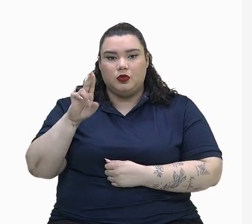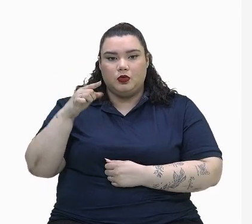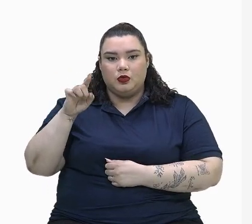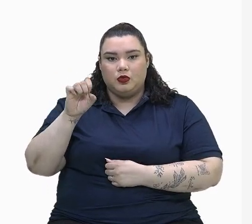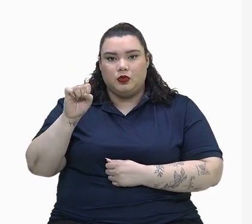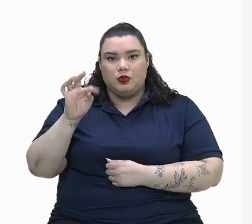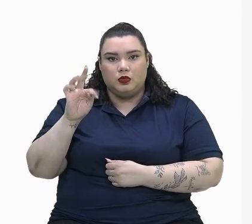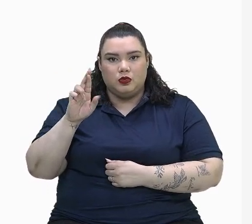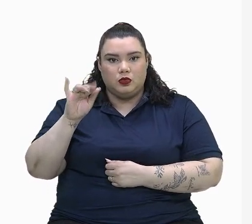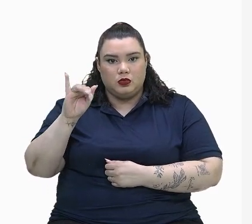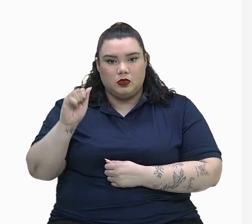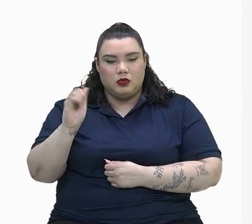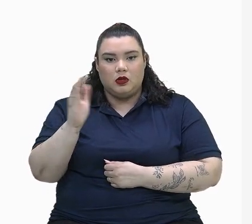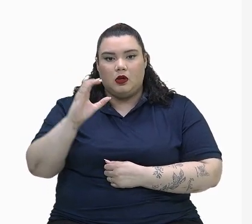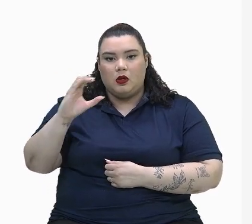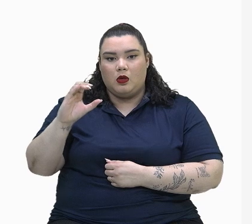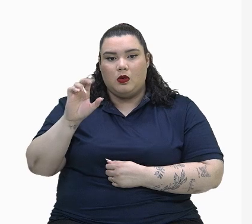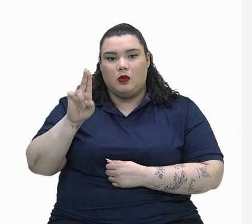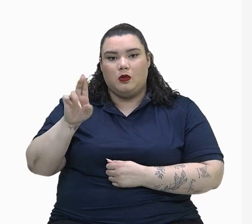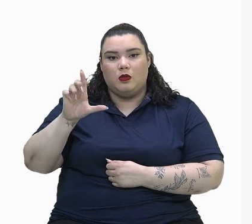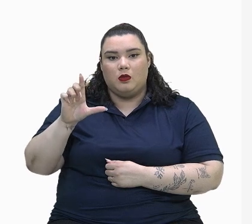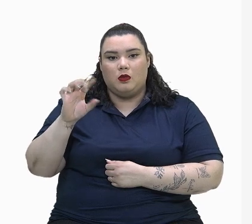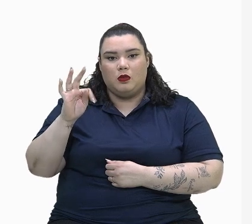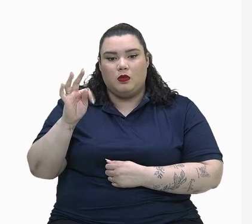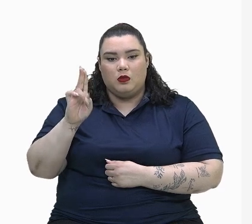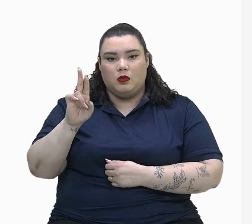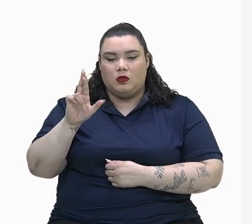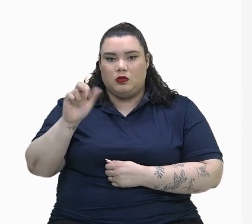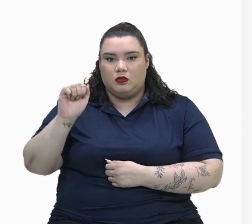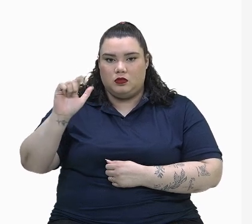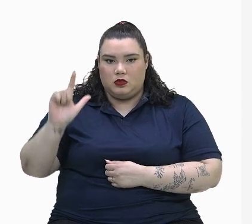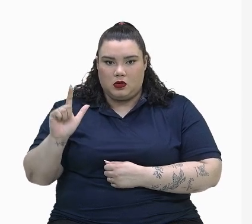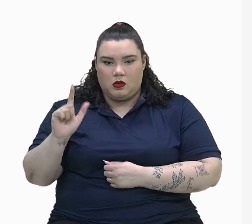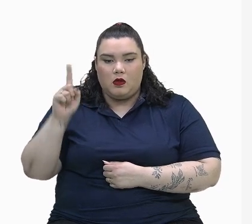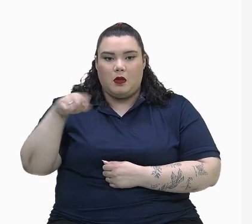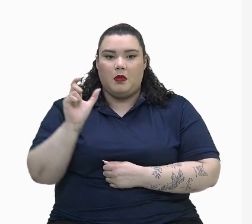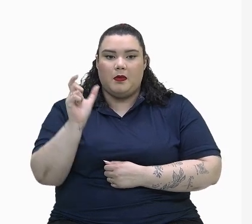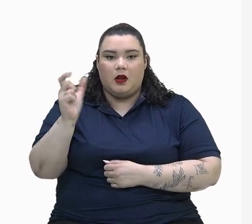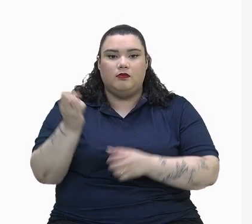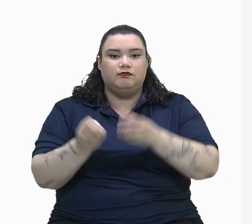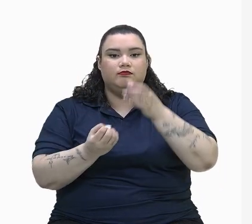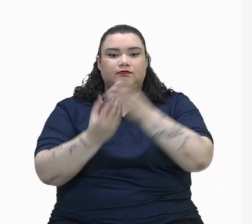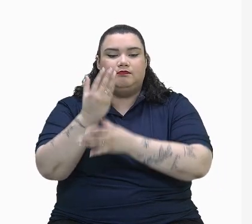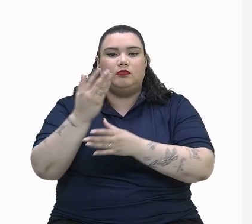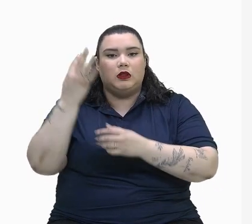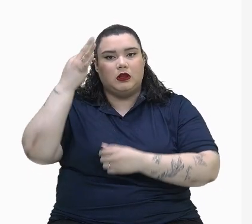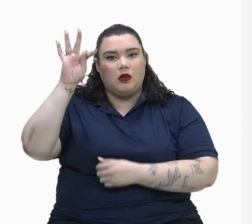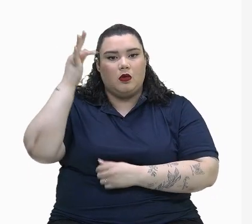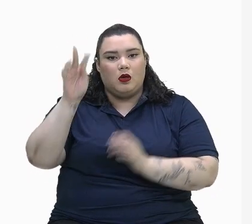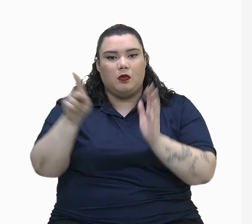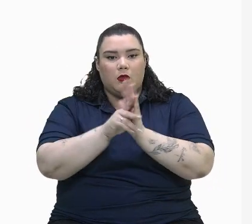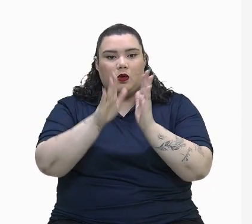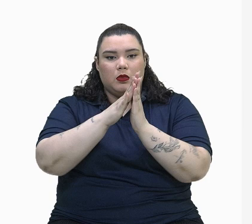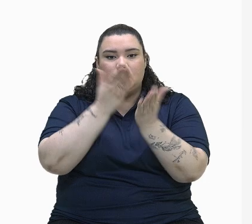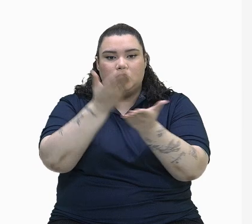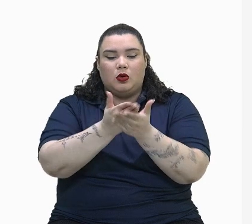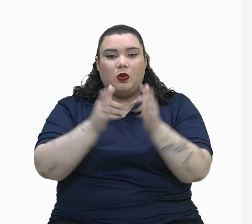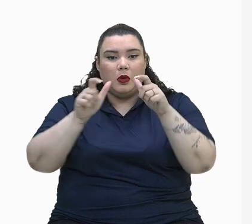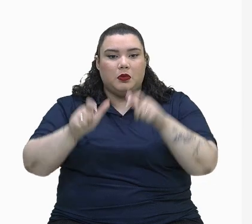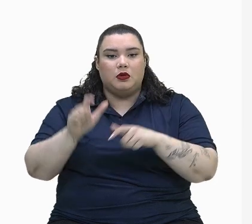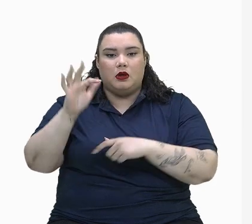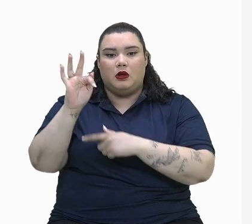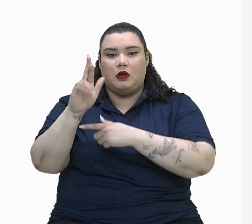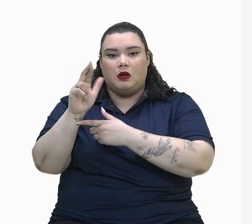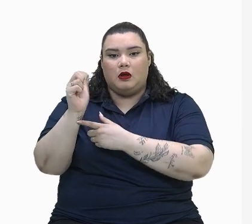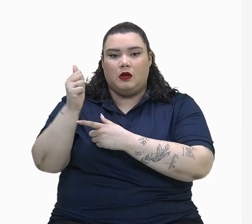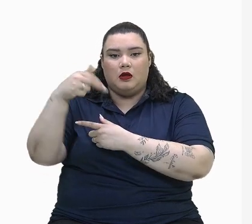é um termo que é difundido pelos teóricos da Escola de Frankfurt. A Escola de Frankfurt